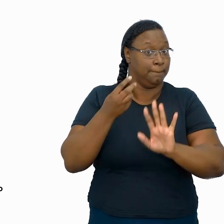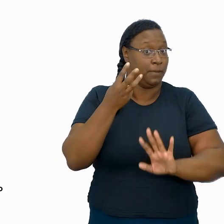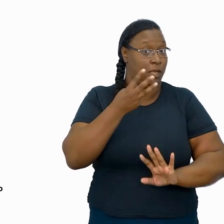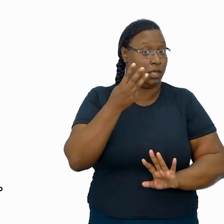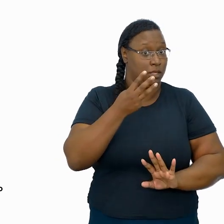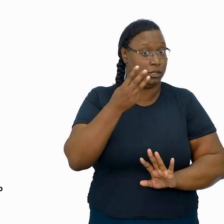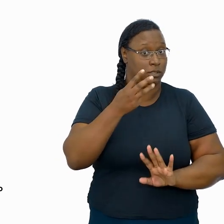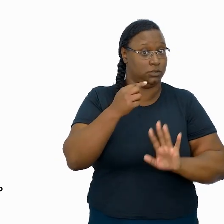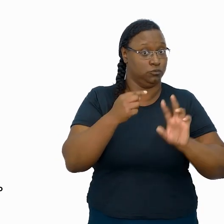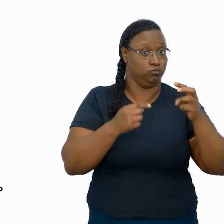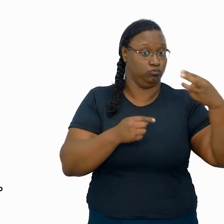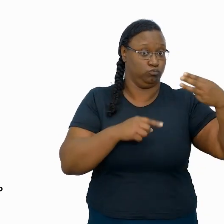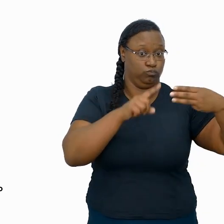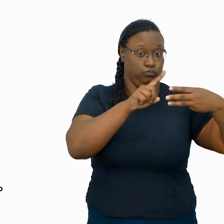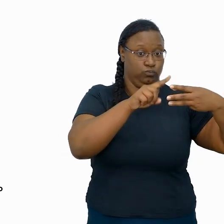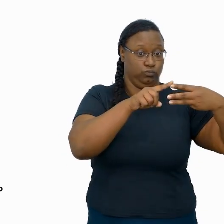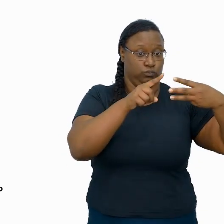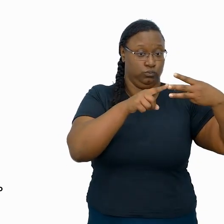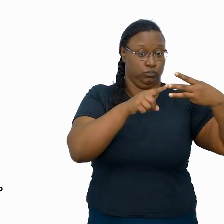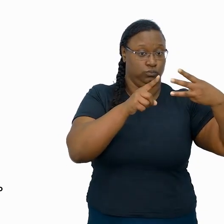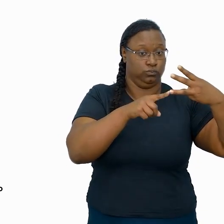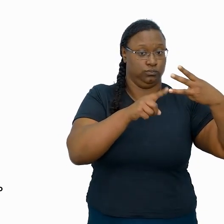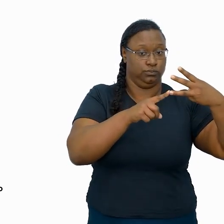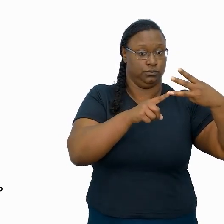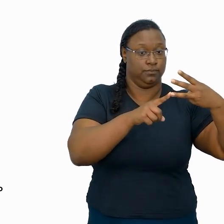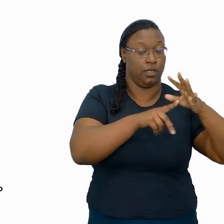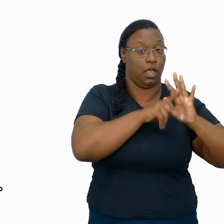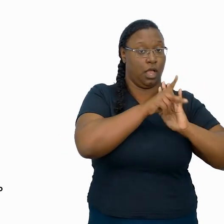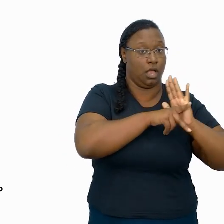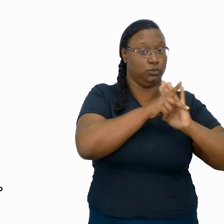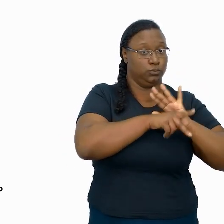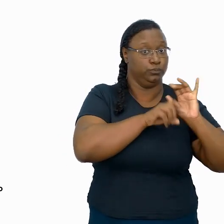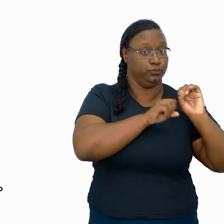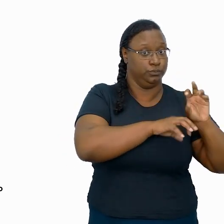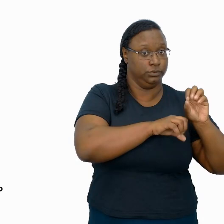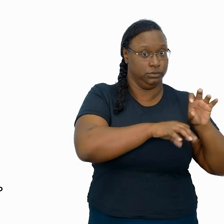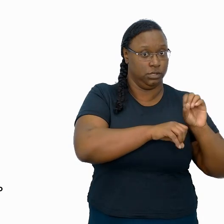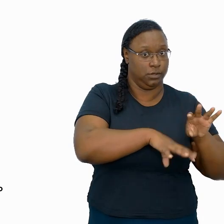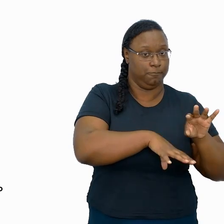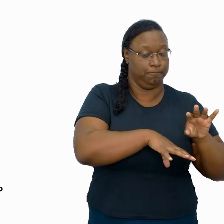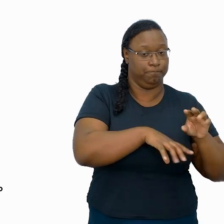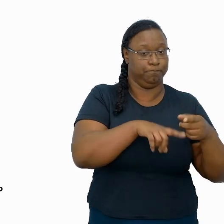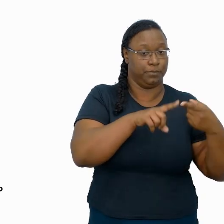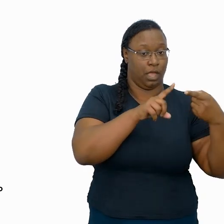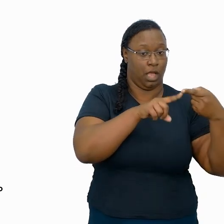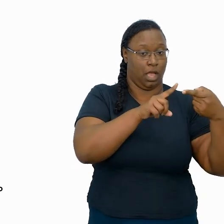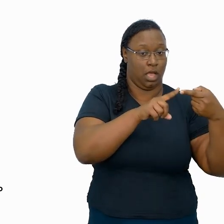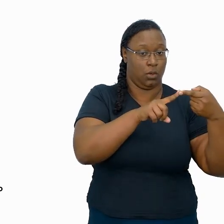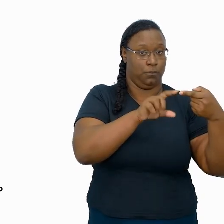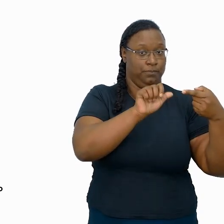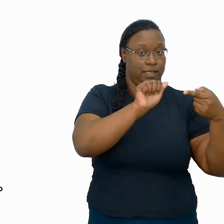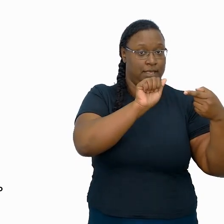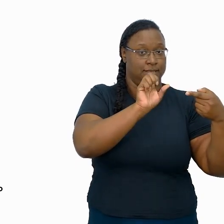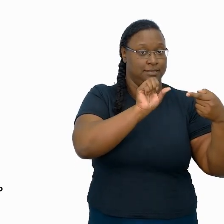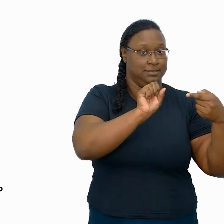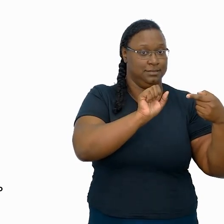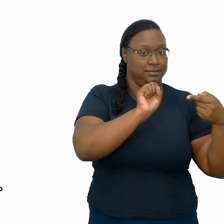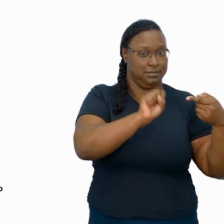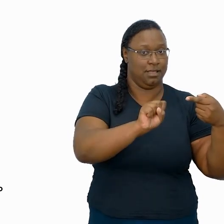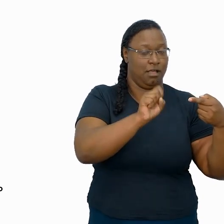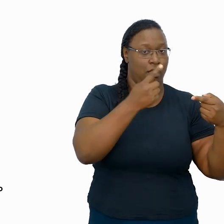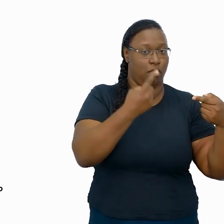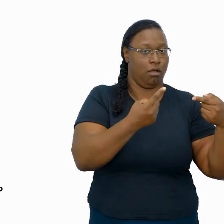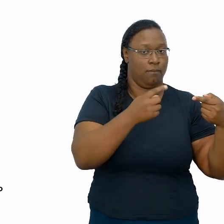sequências de atividades no ensino por investigação. Lembrando que a sequência 1 foi trabalhado, né, a natureza